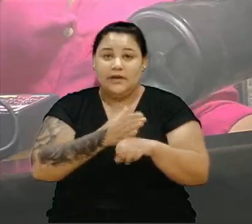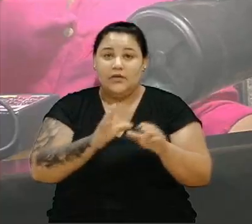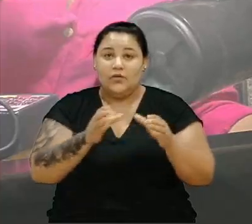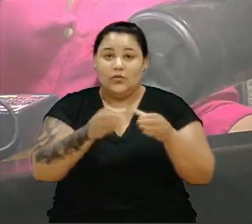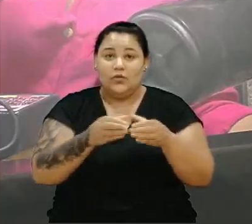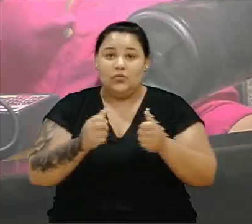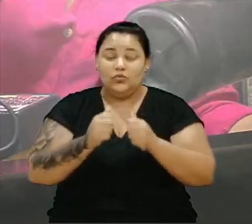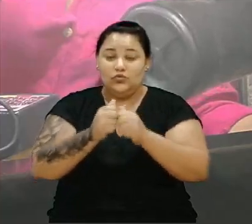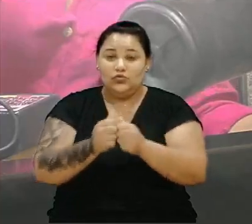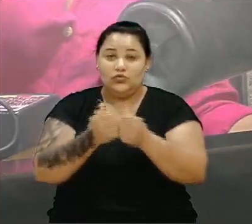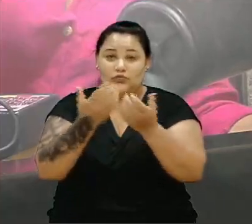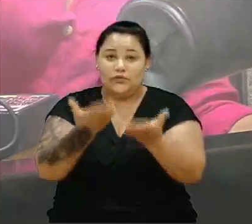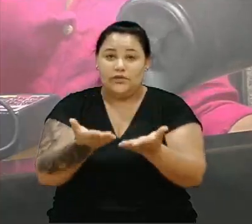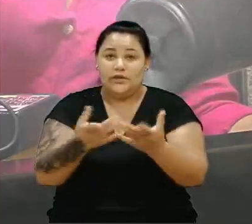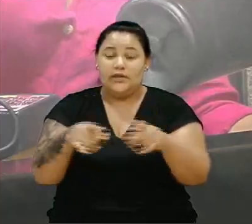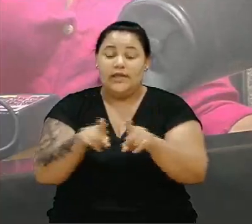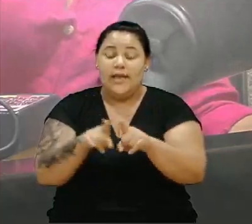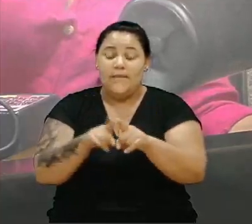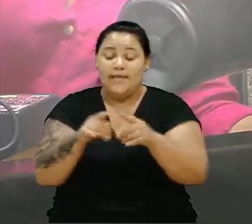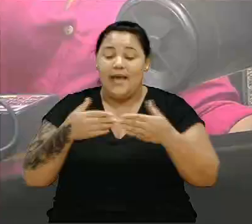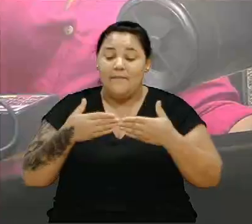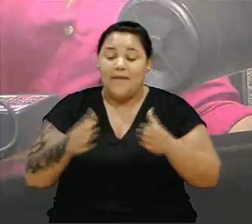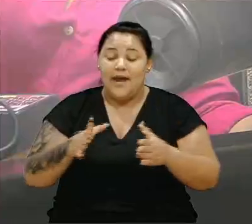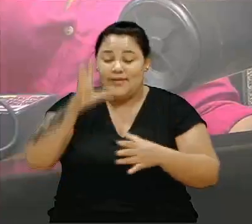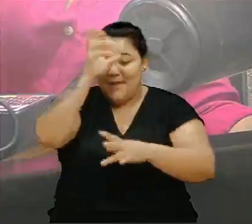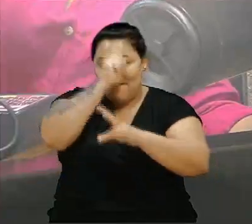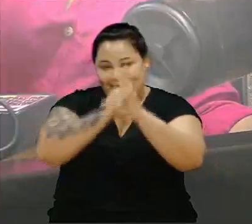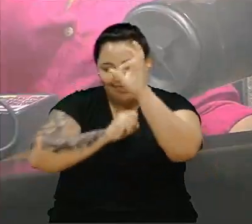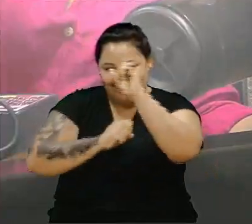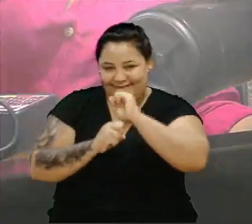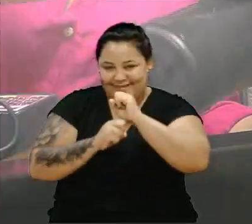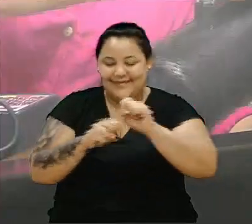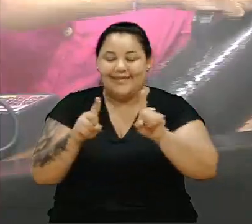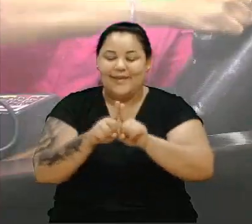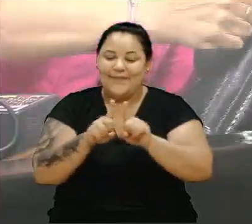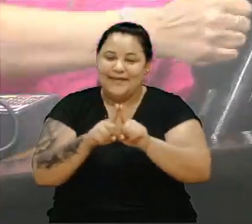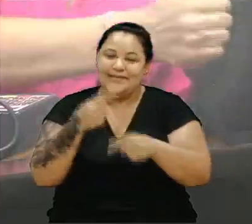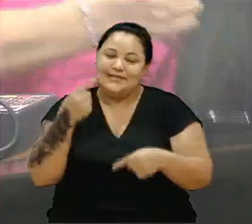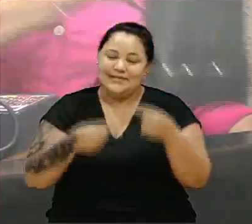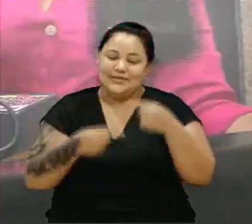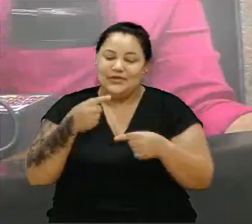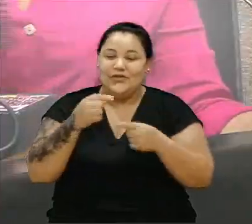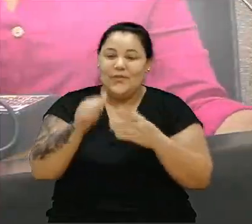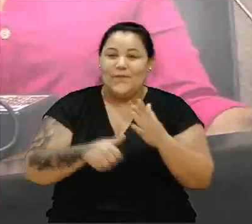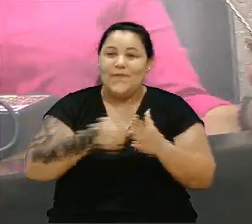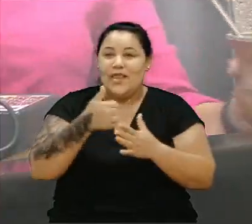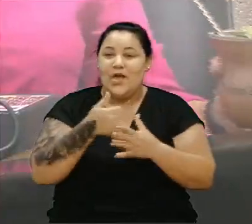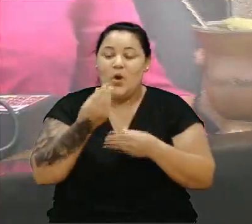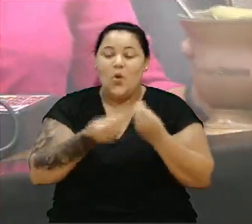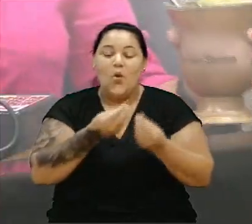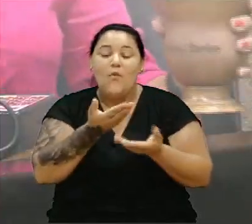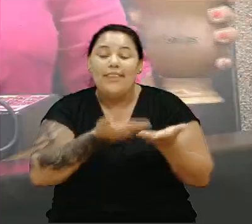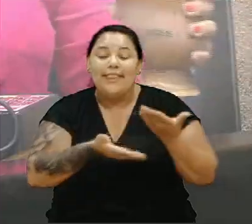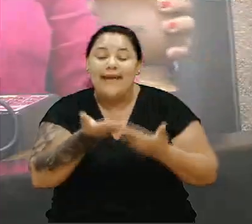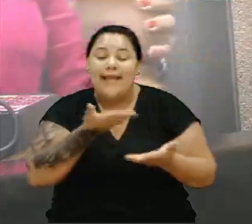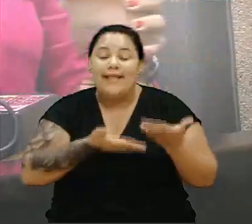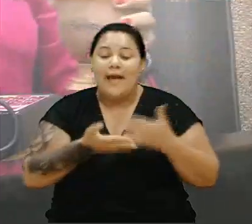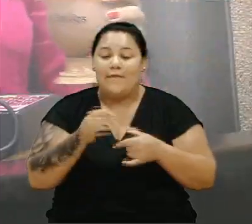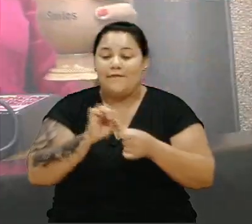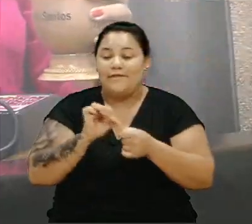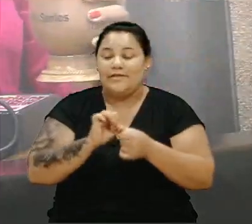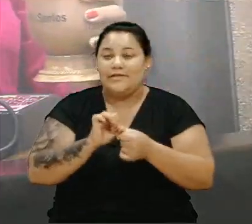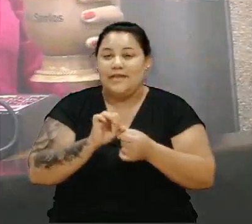estar à disposição também para aprender, né, e discutir melhores condições para que seja feito